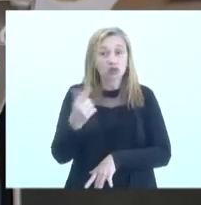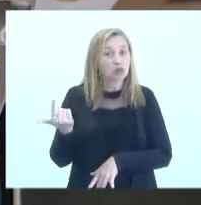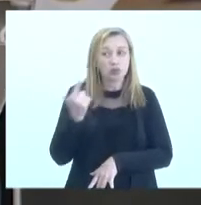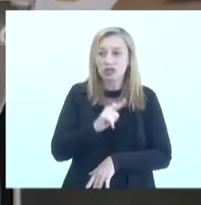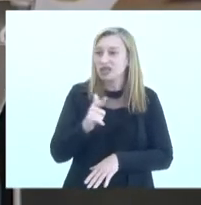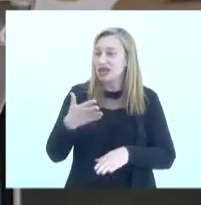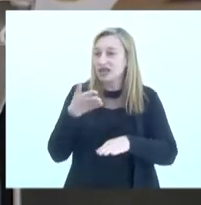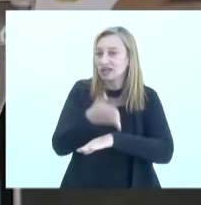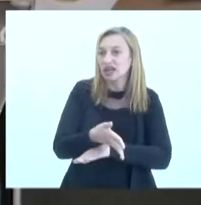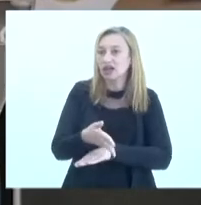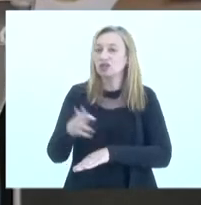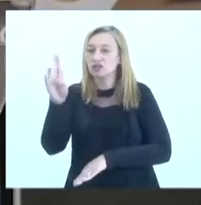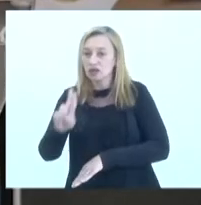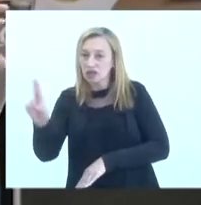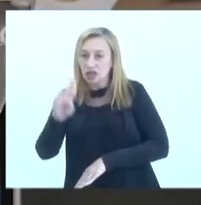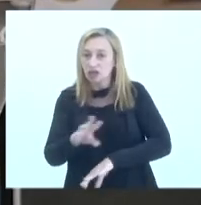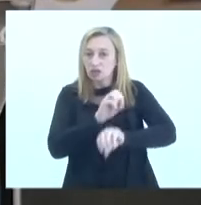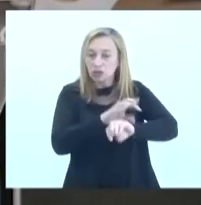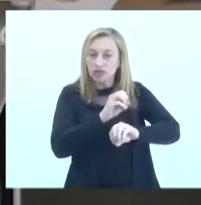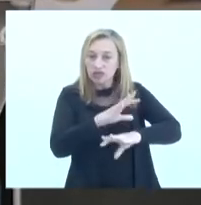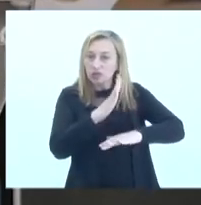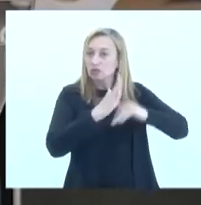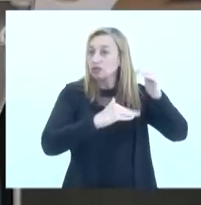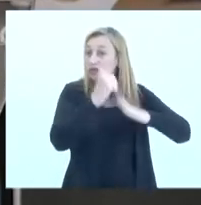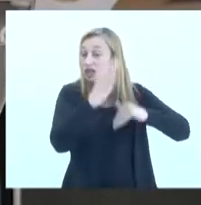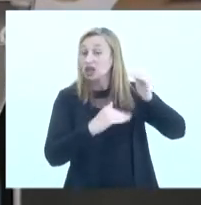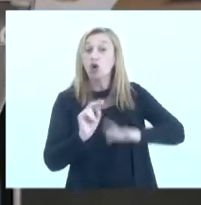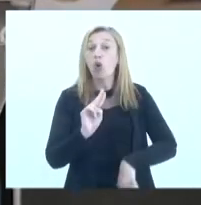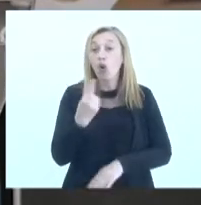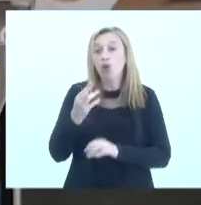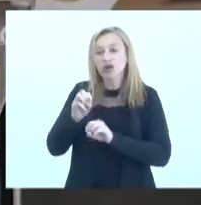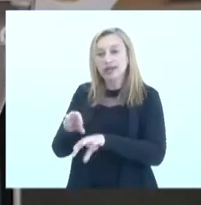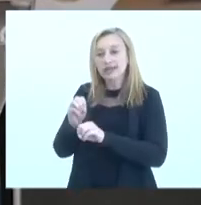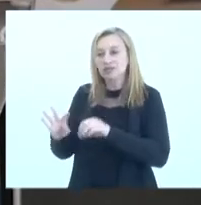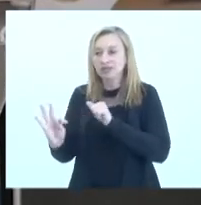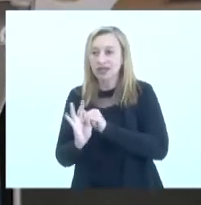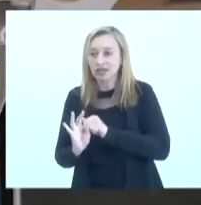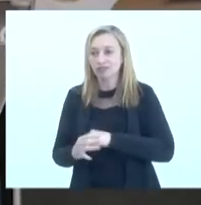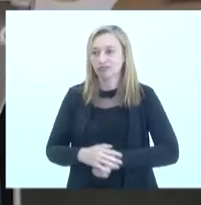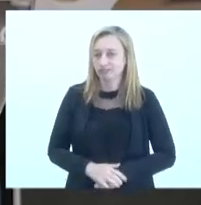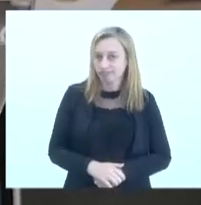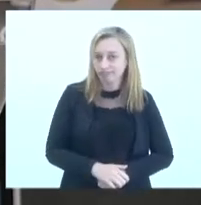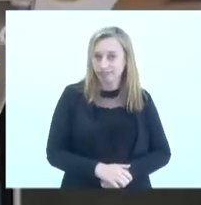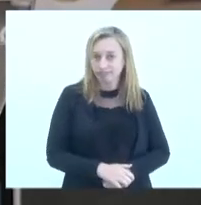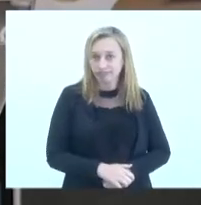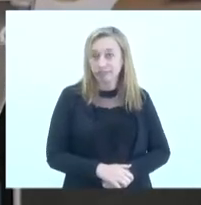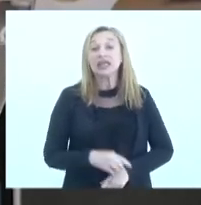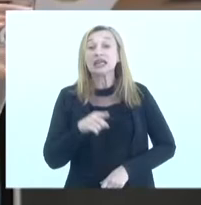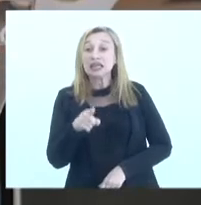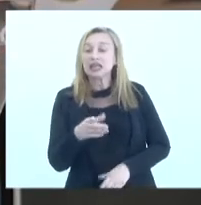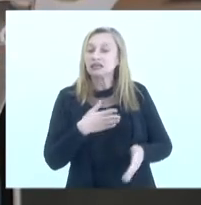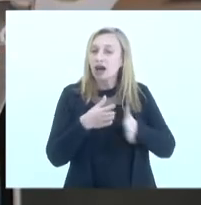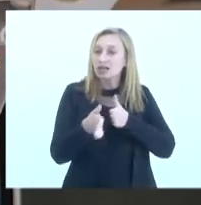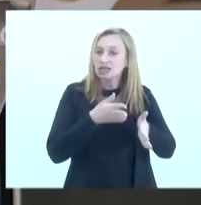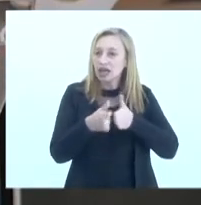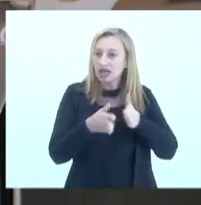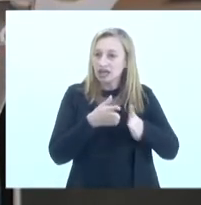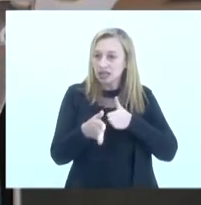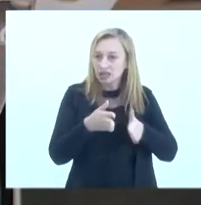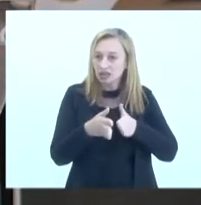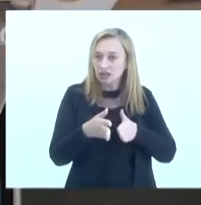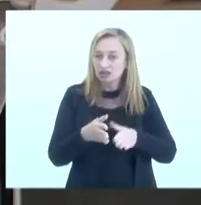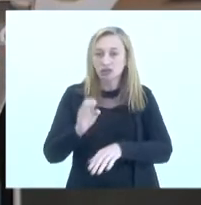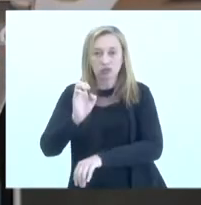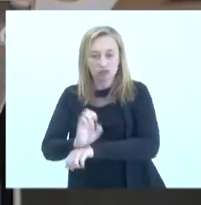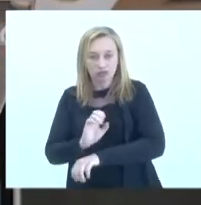entrar para a universidade, para o ensino profissionalizante ou o ensino técnico. que esse acesso seja feito por um FIES